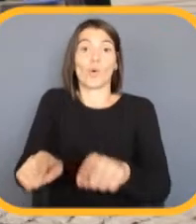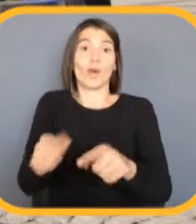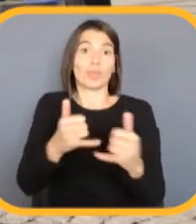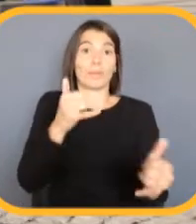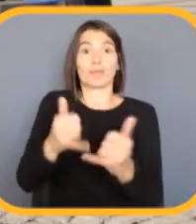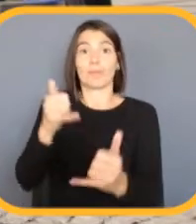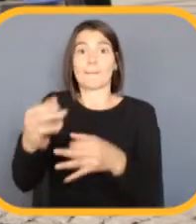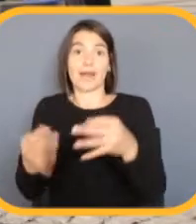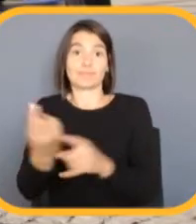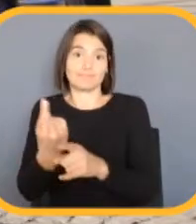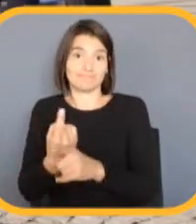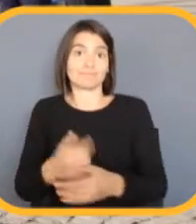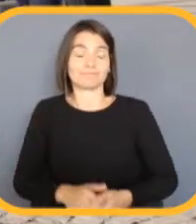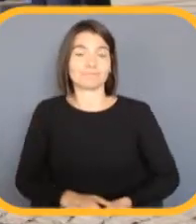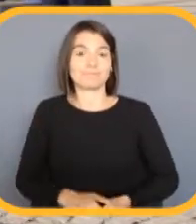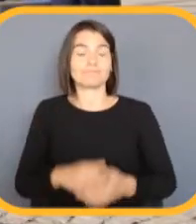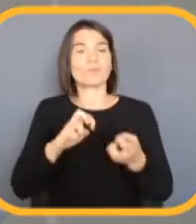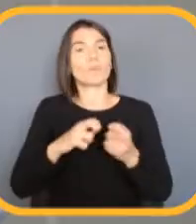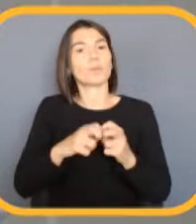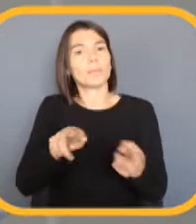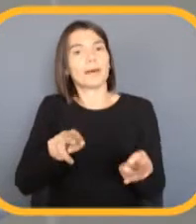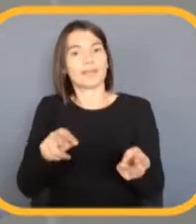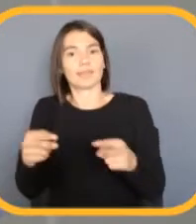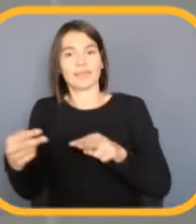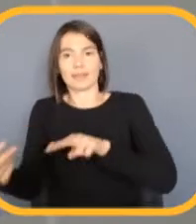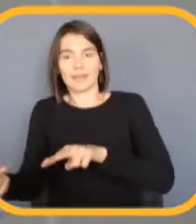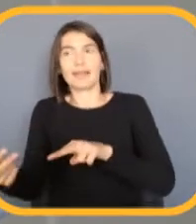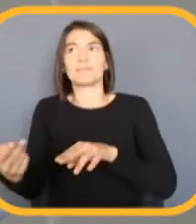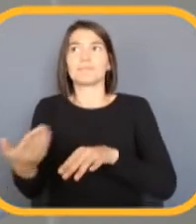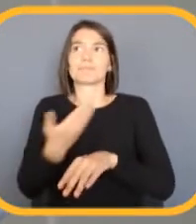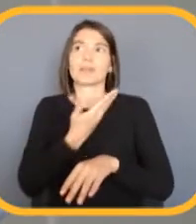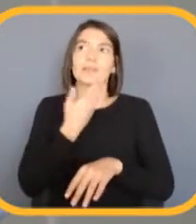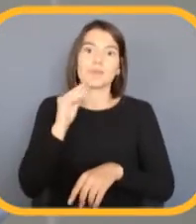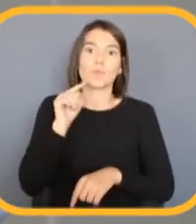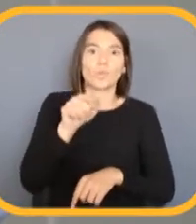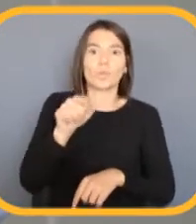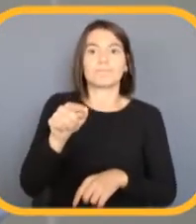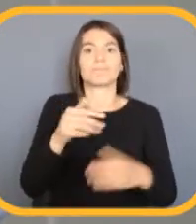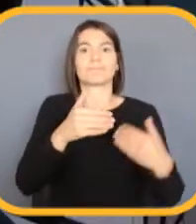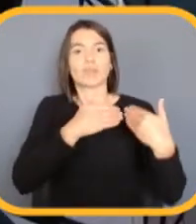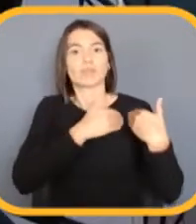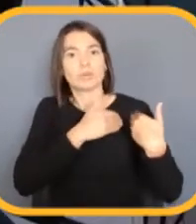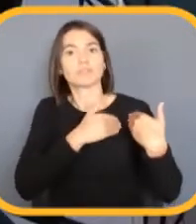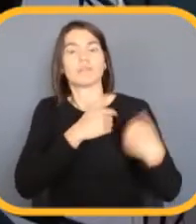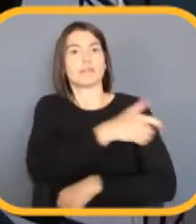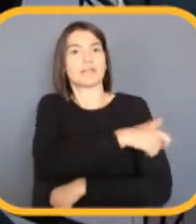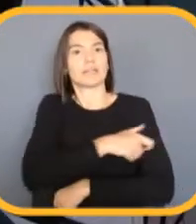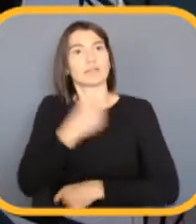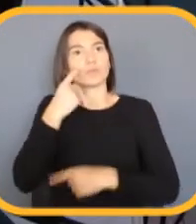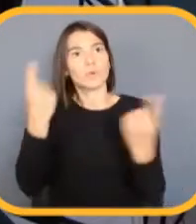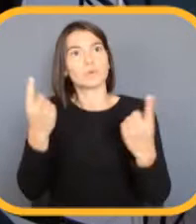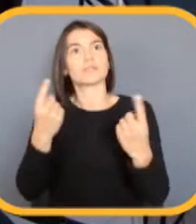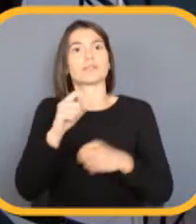o processo de automação. O problema da transição tem muito a ver com a forma como os responsáveis e as entidades